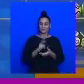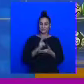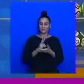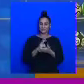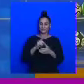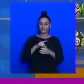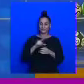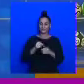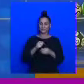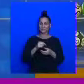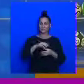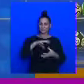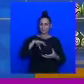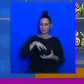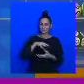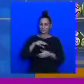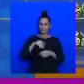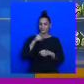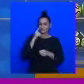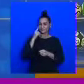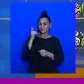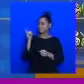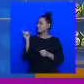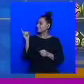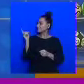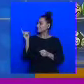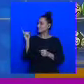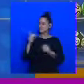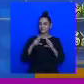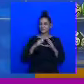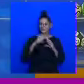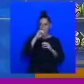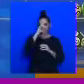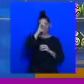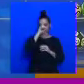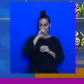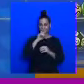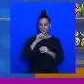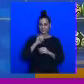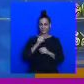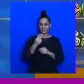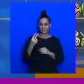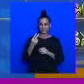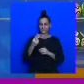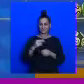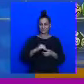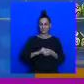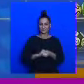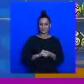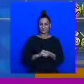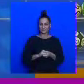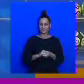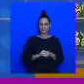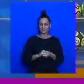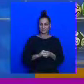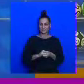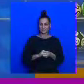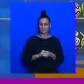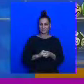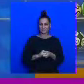Vamos seguir sorteando. O globo segue girando. Mais um número na tela. Bola amarela, 02. Amarela,